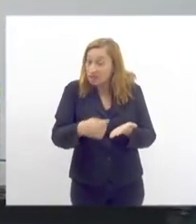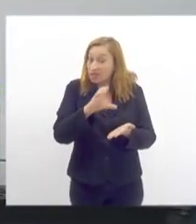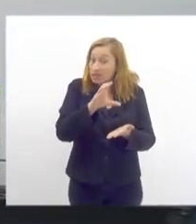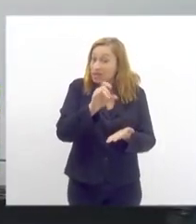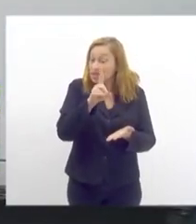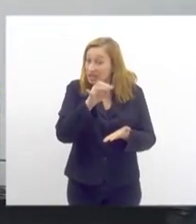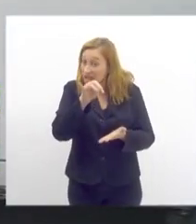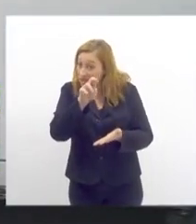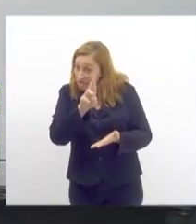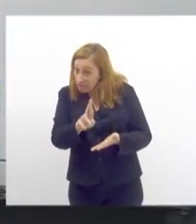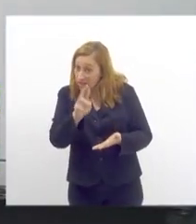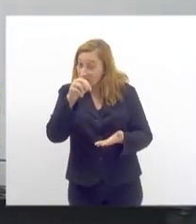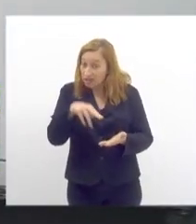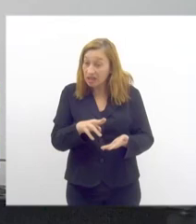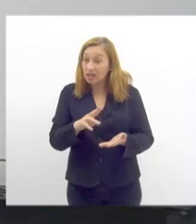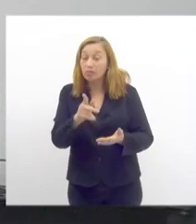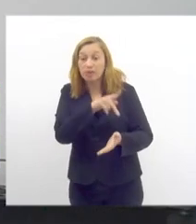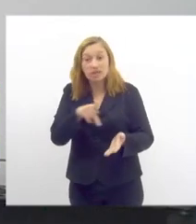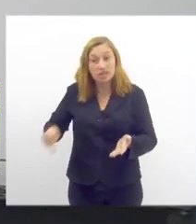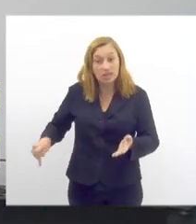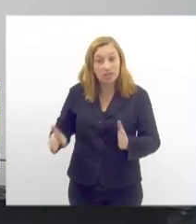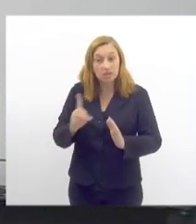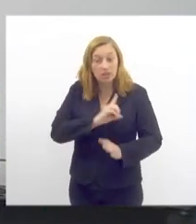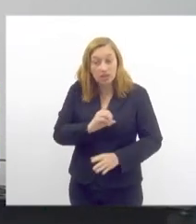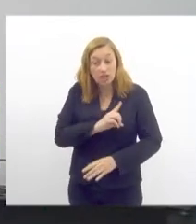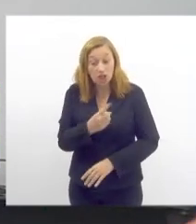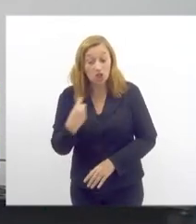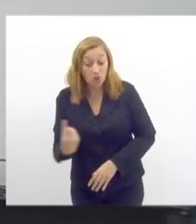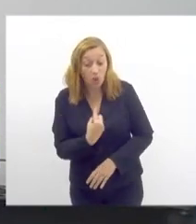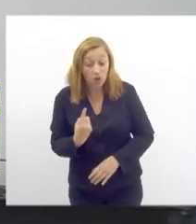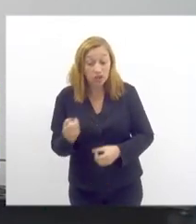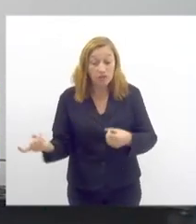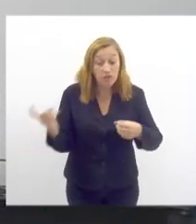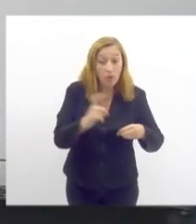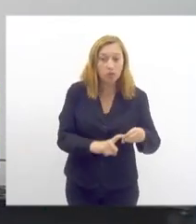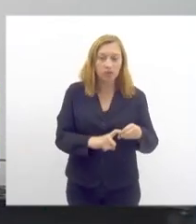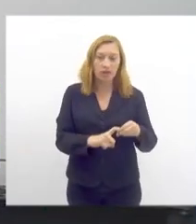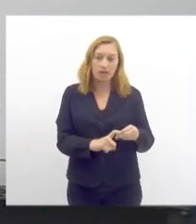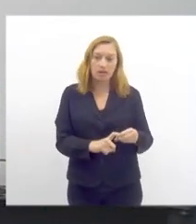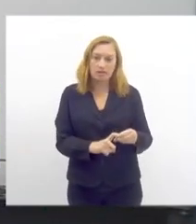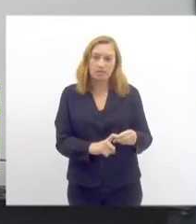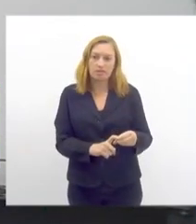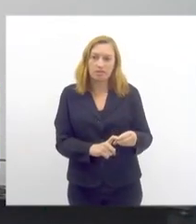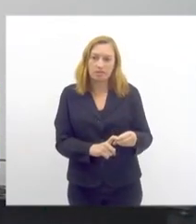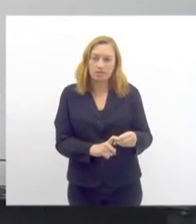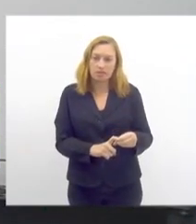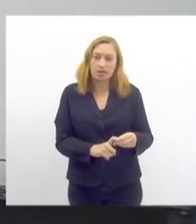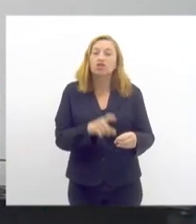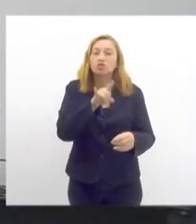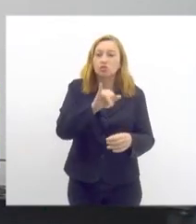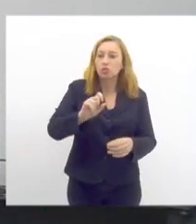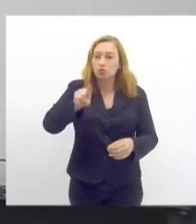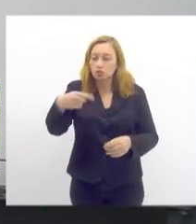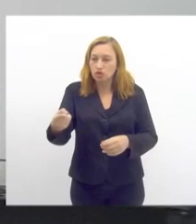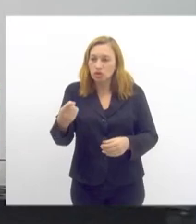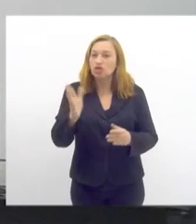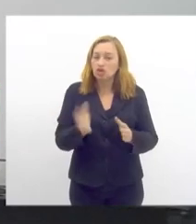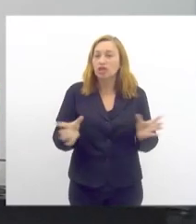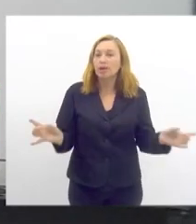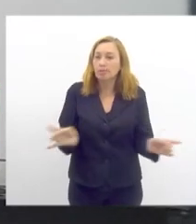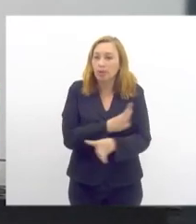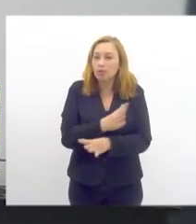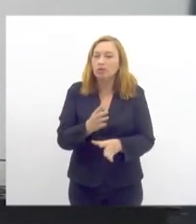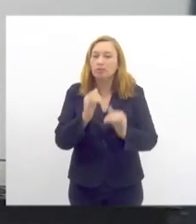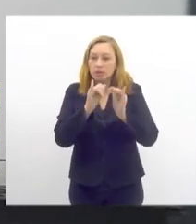pelo presidente do Detran, por nós, era solicitar o retorno dessa progressão. Ela voltou no dia seguinte e já está pronta para